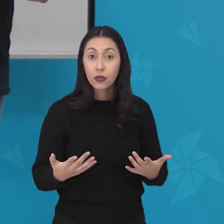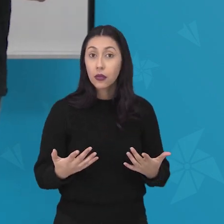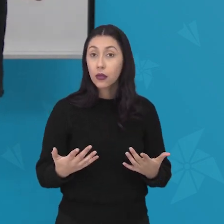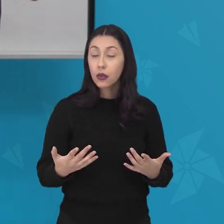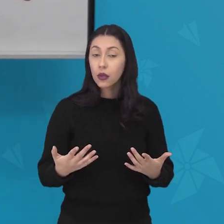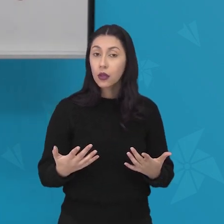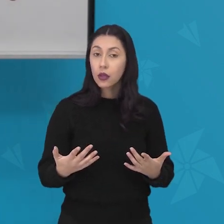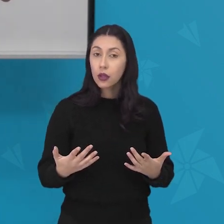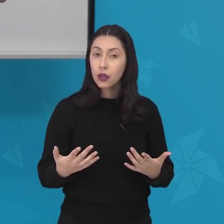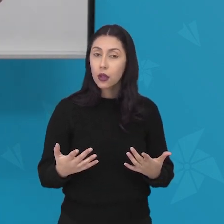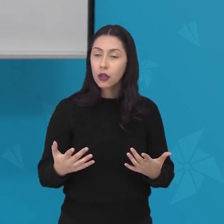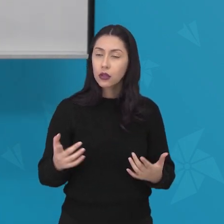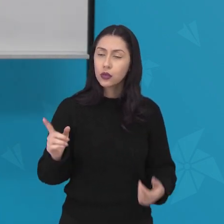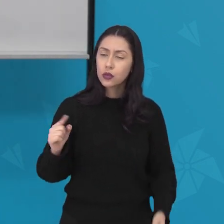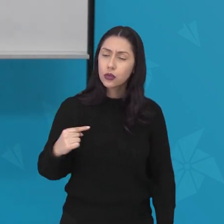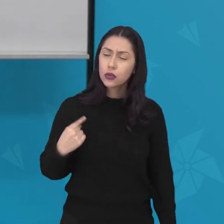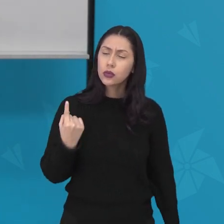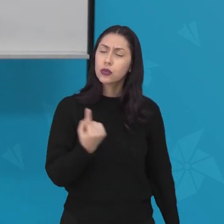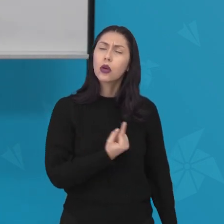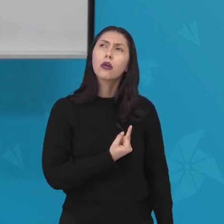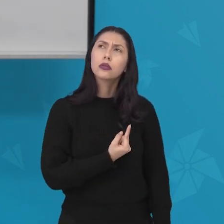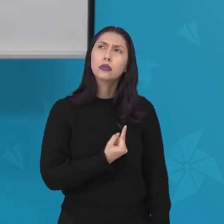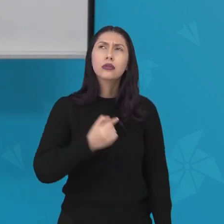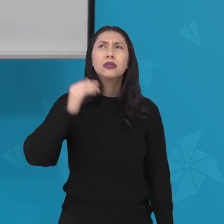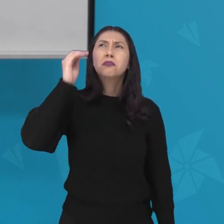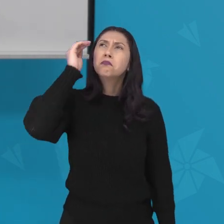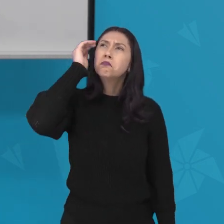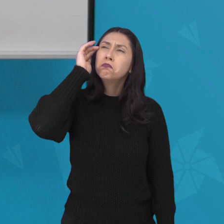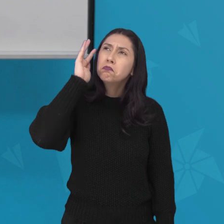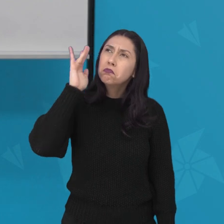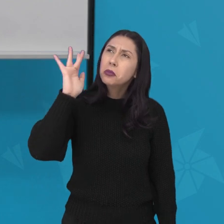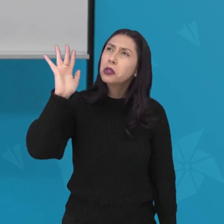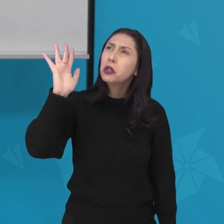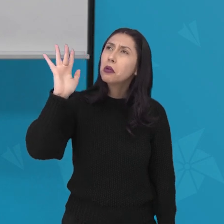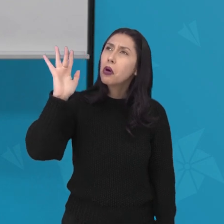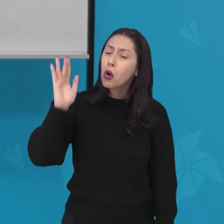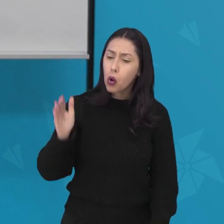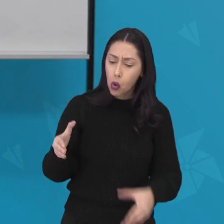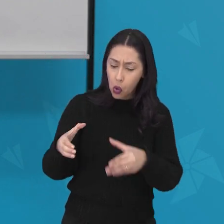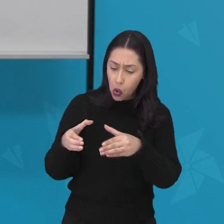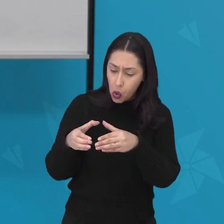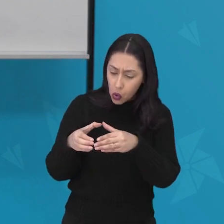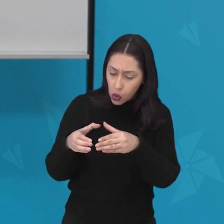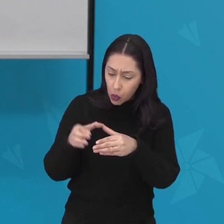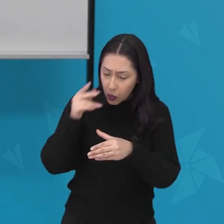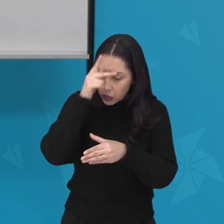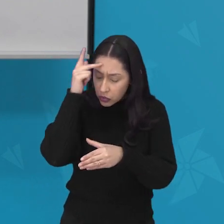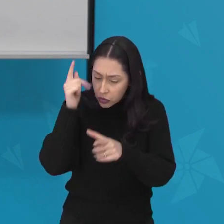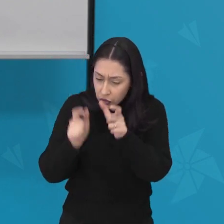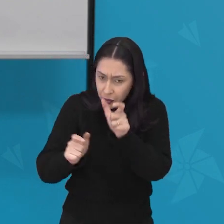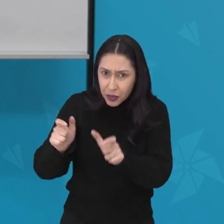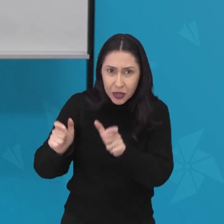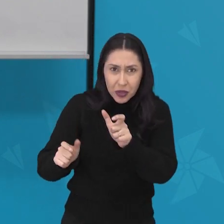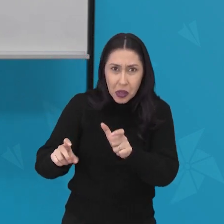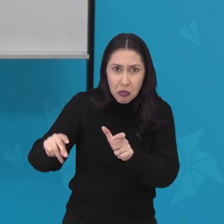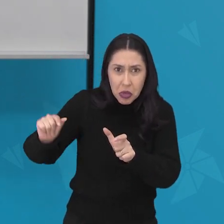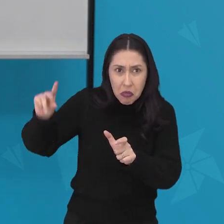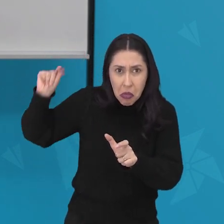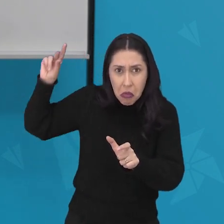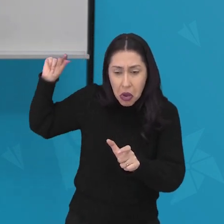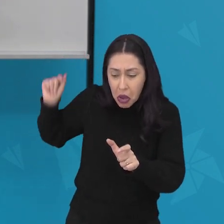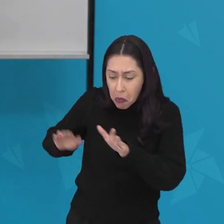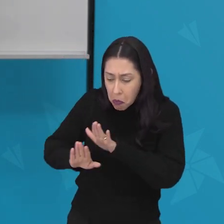ela faz com que a gente imagine um conjunto de pessoas que estão presas desde a